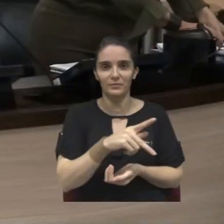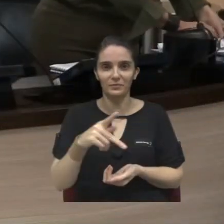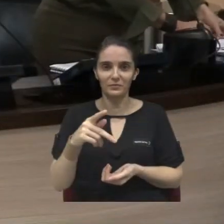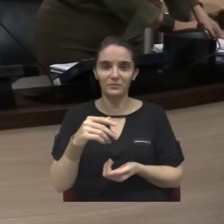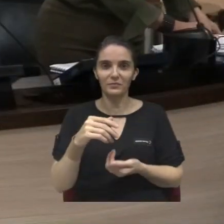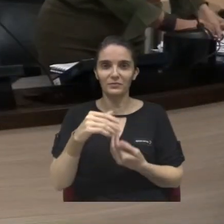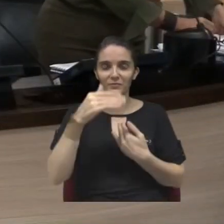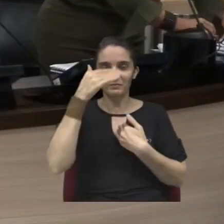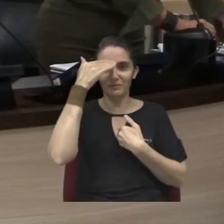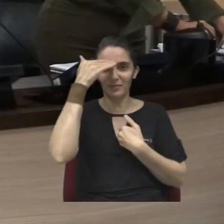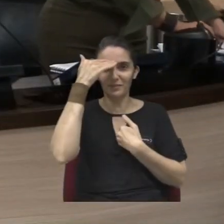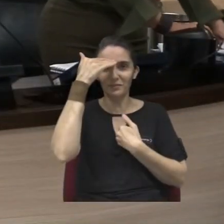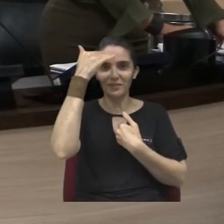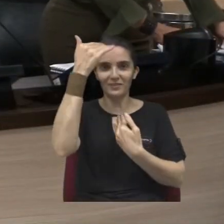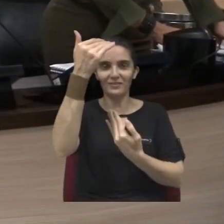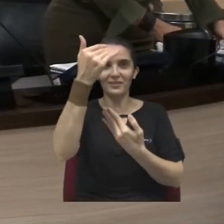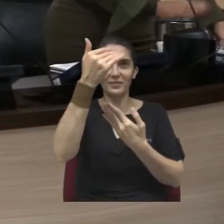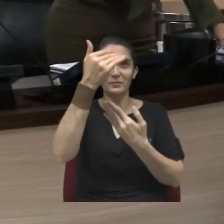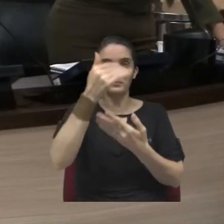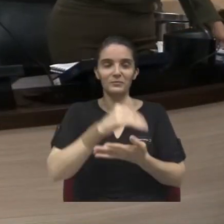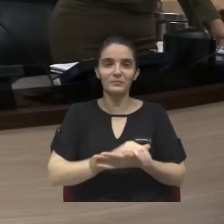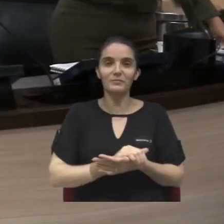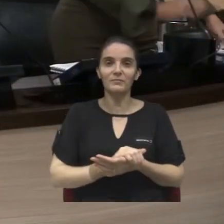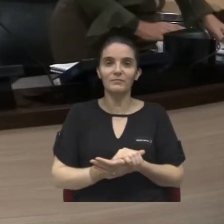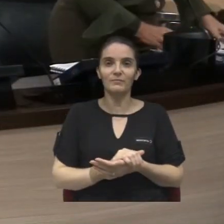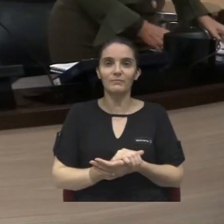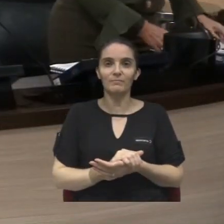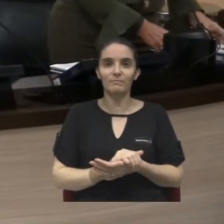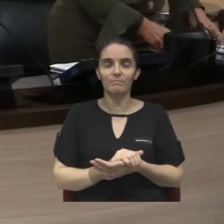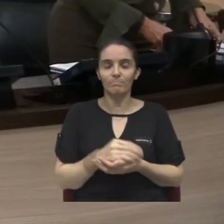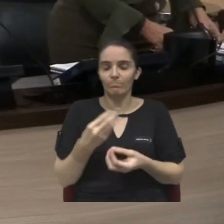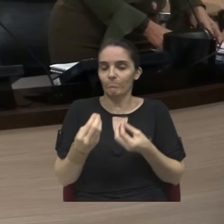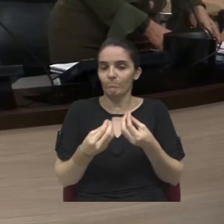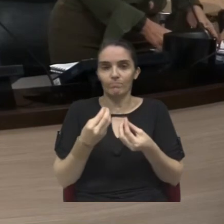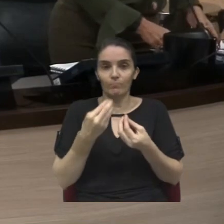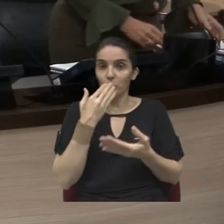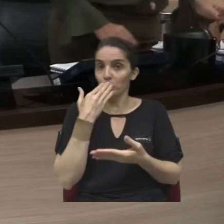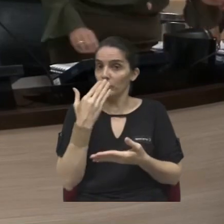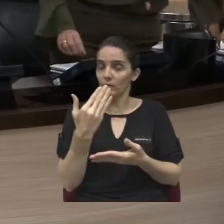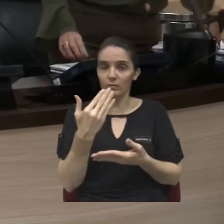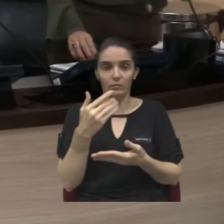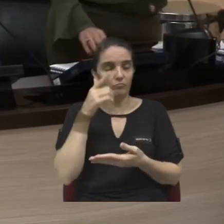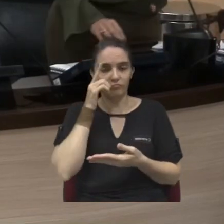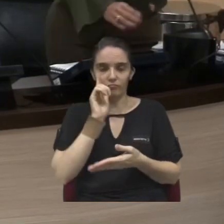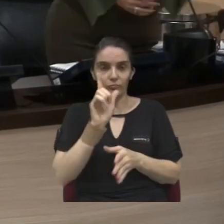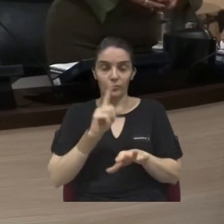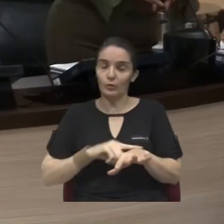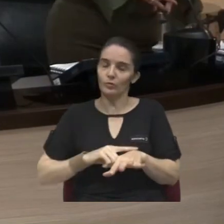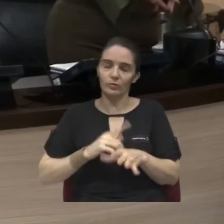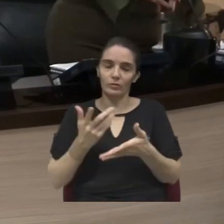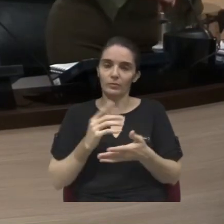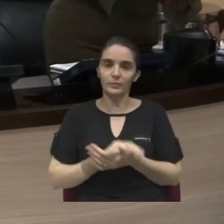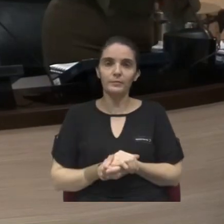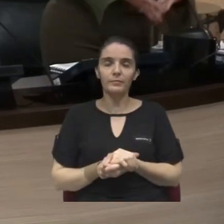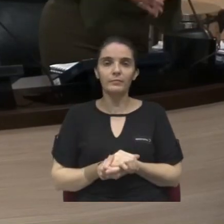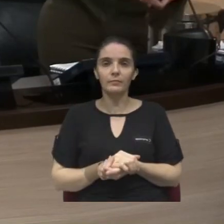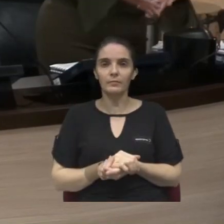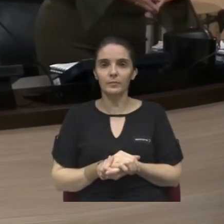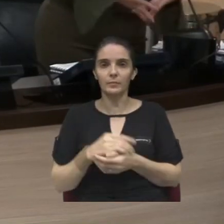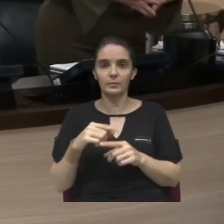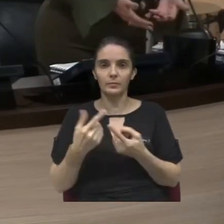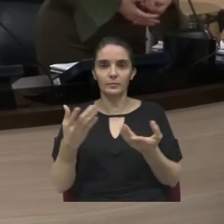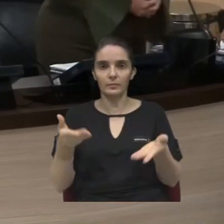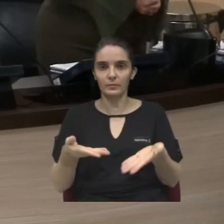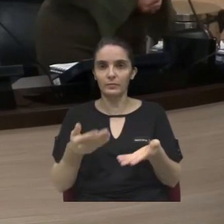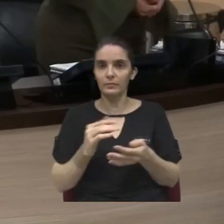dois apartes, mas não consegui, vi que não deu tempo. Mas aqui fiquei